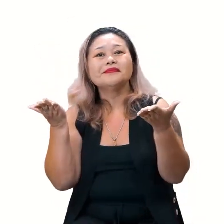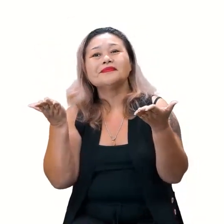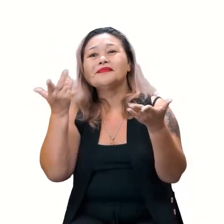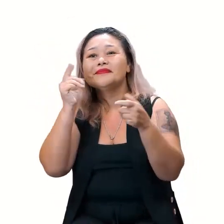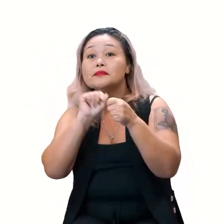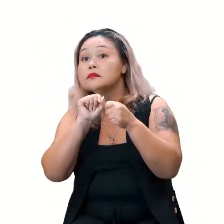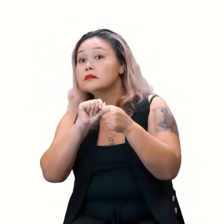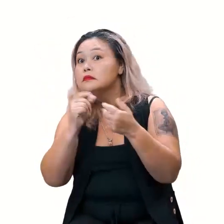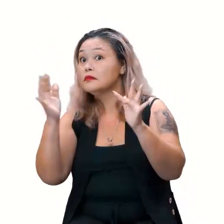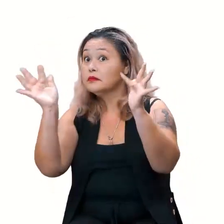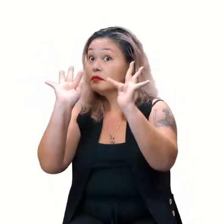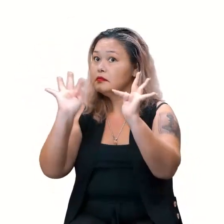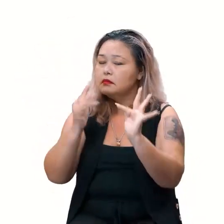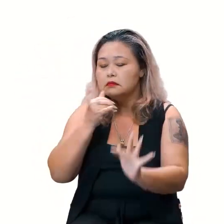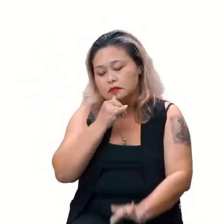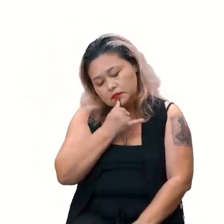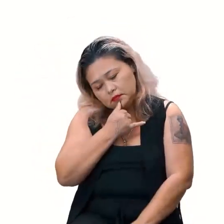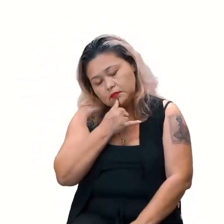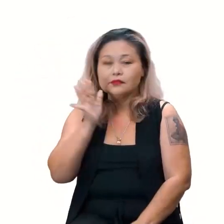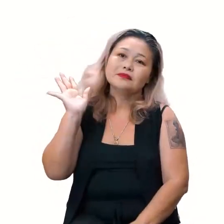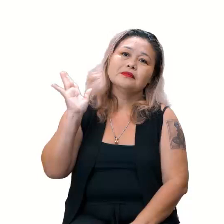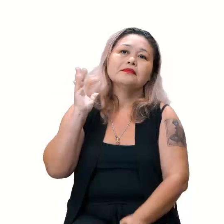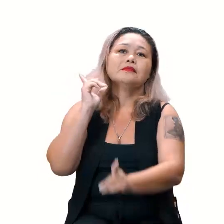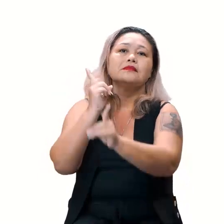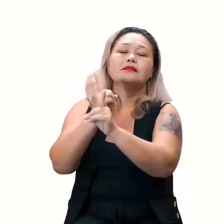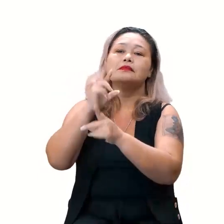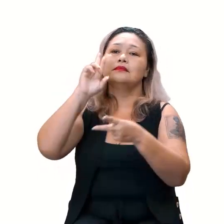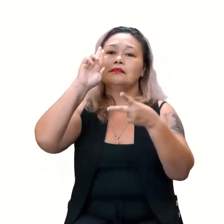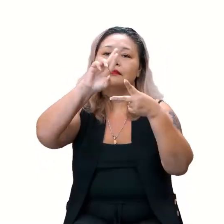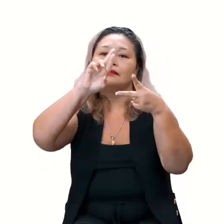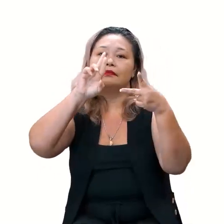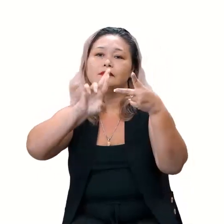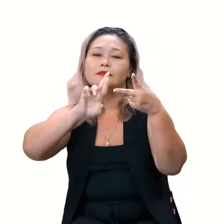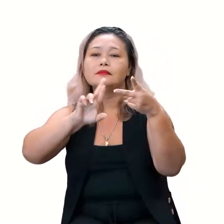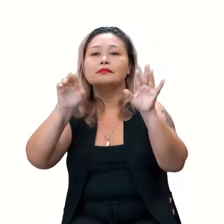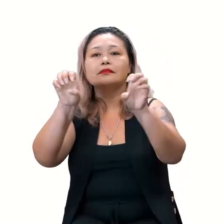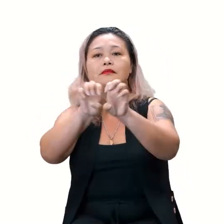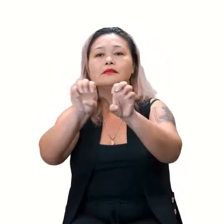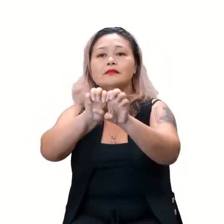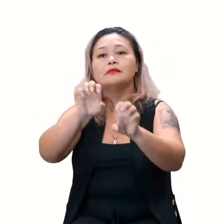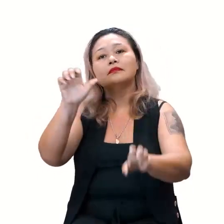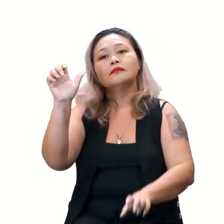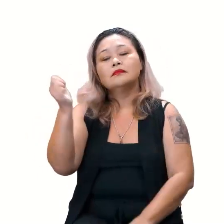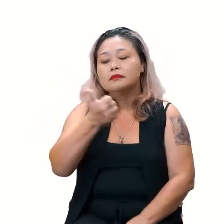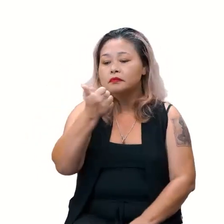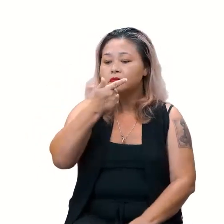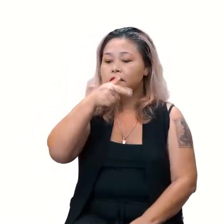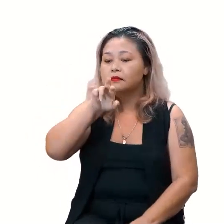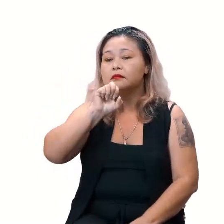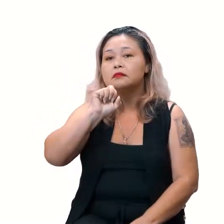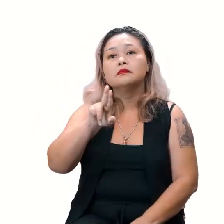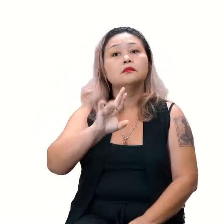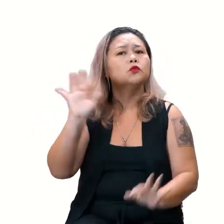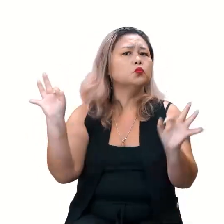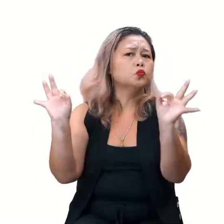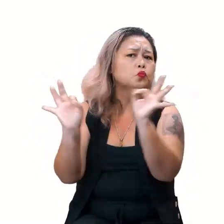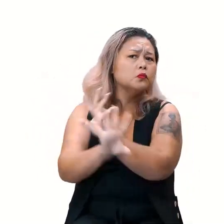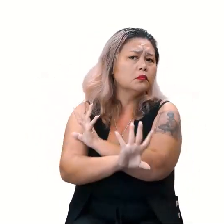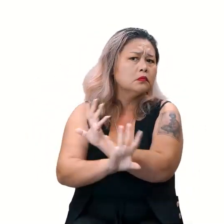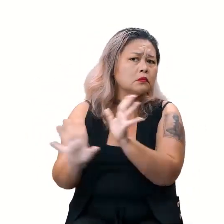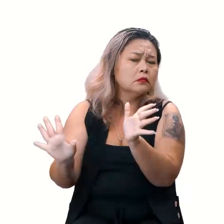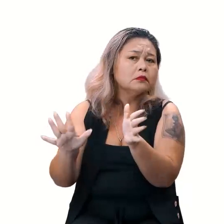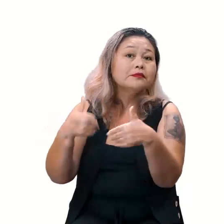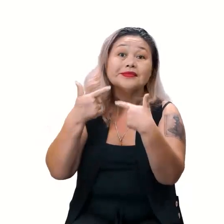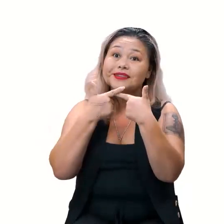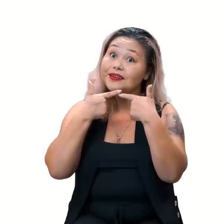Agora melhorou. Encontrar a raiz é só resolver a equação do primeiro grau, tá bom? Só isso. Então fica